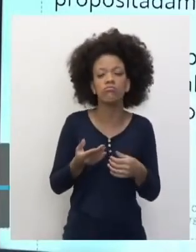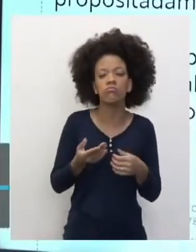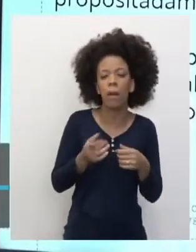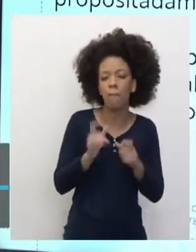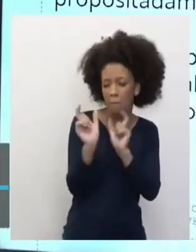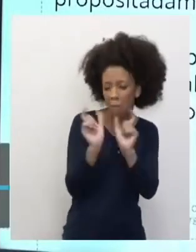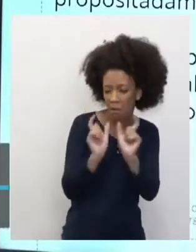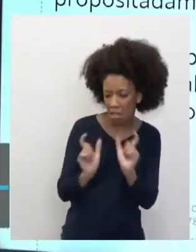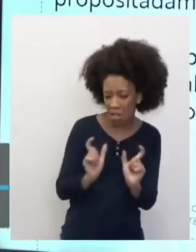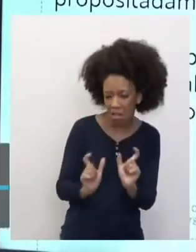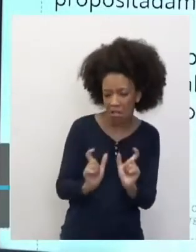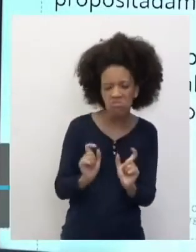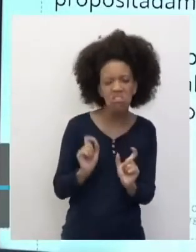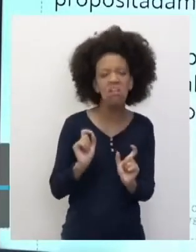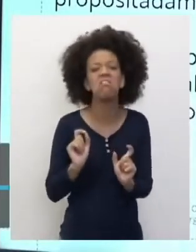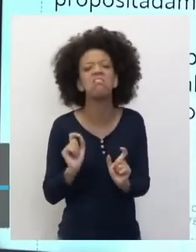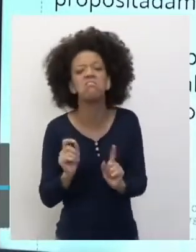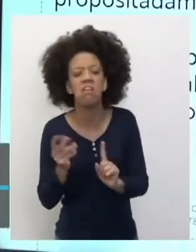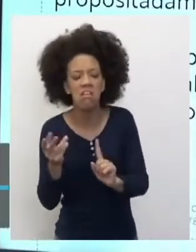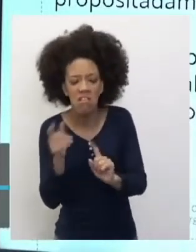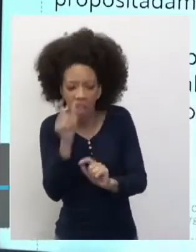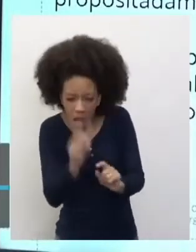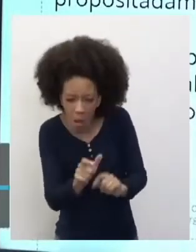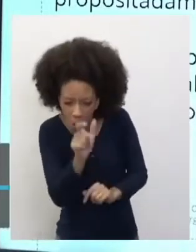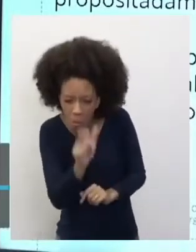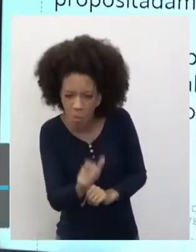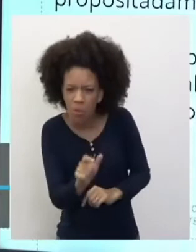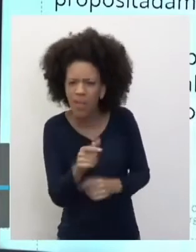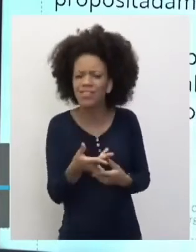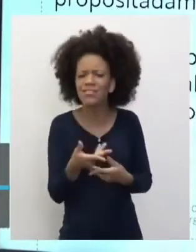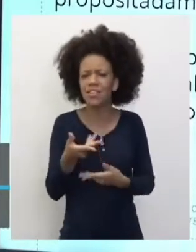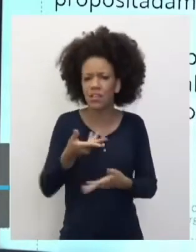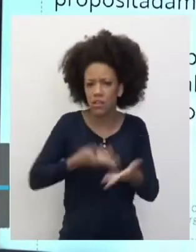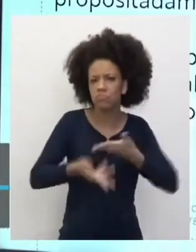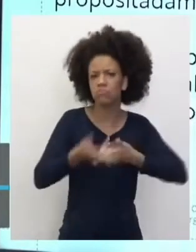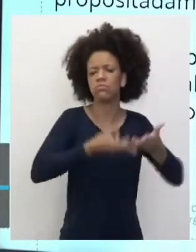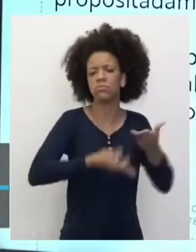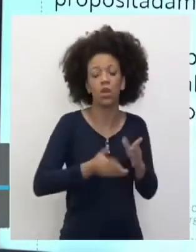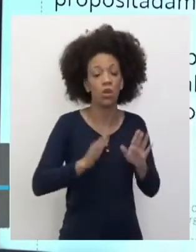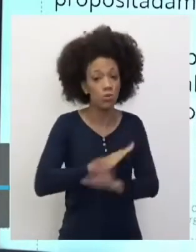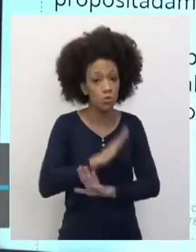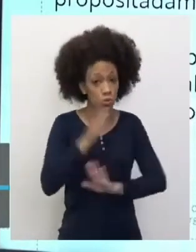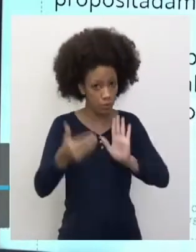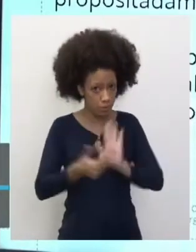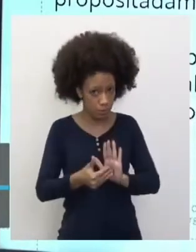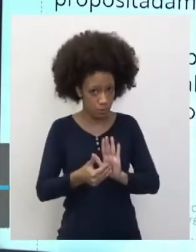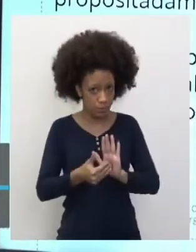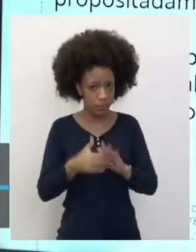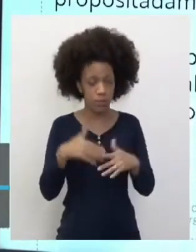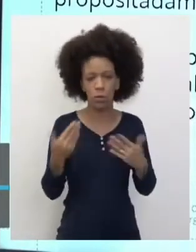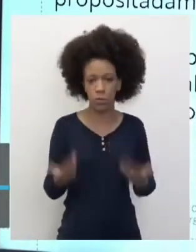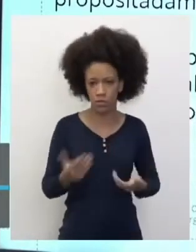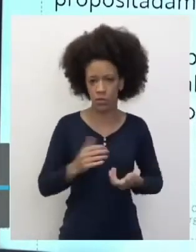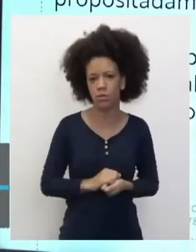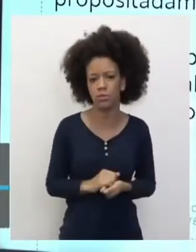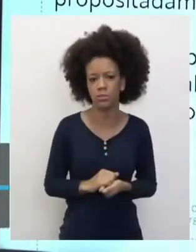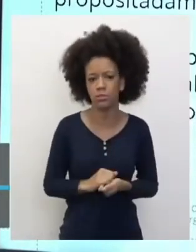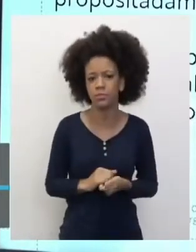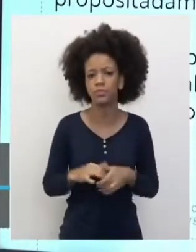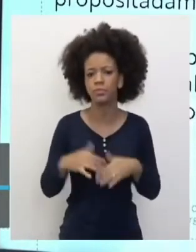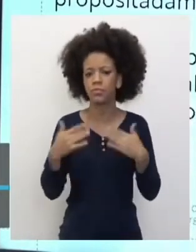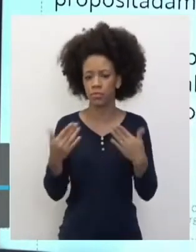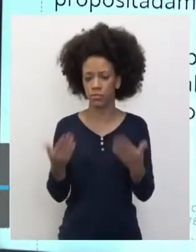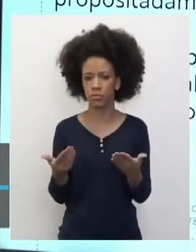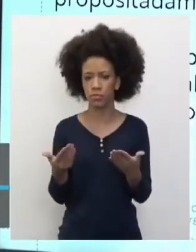a atenção? Quem é esse sujeito, né? Quem recebeu ou praticou essa ação? Então, tudo isso vai colaborar para que talvez a gente